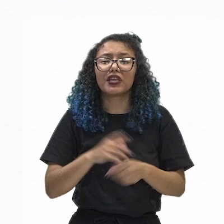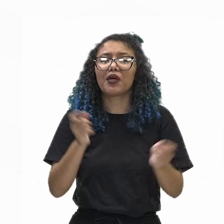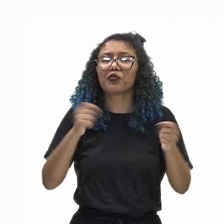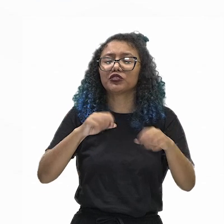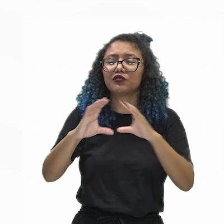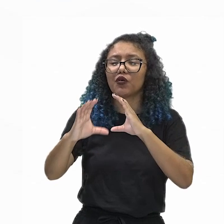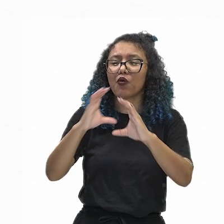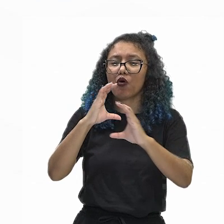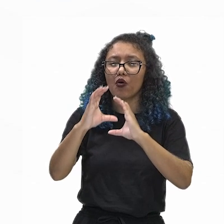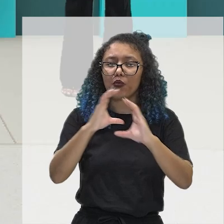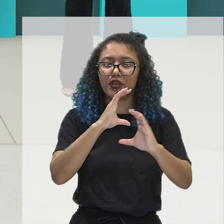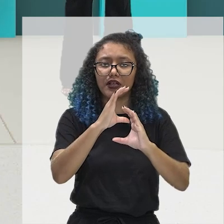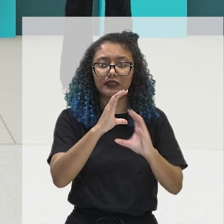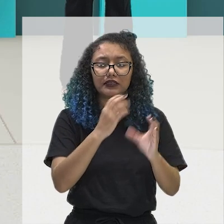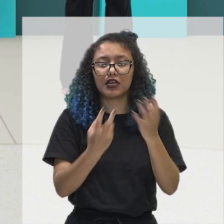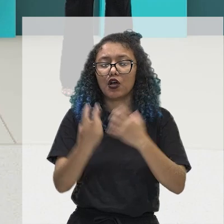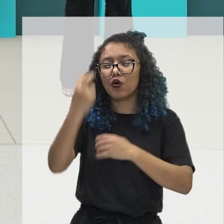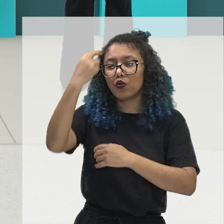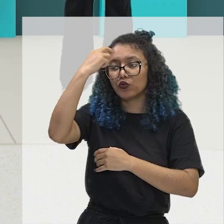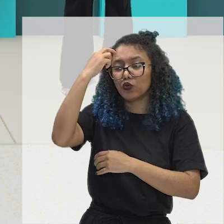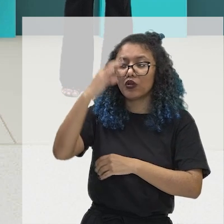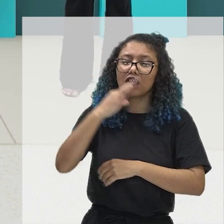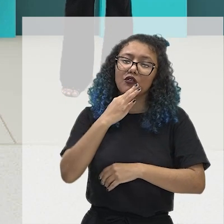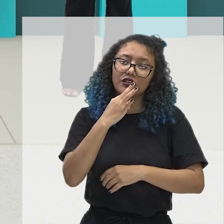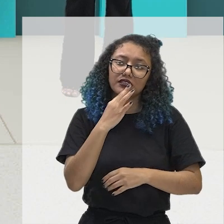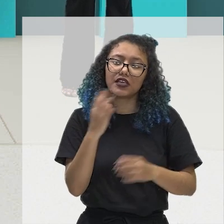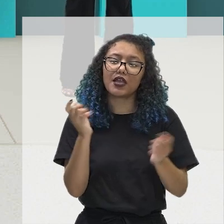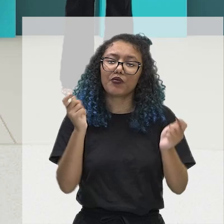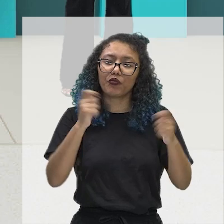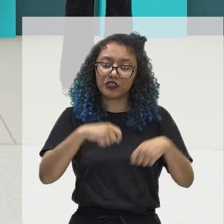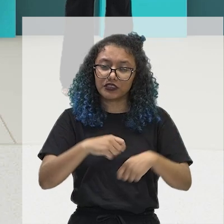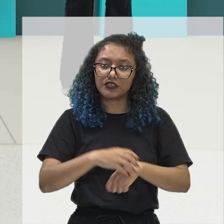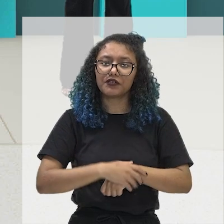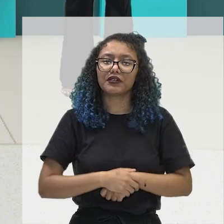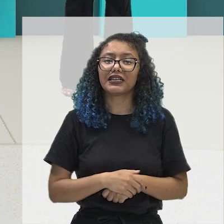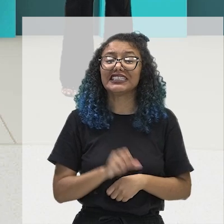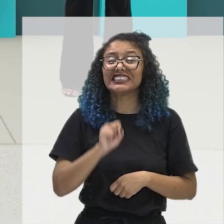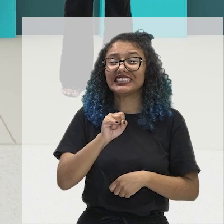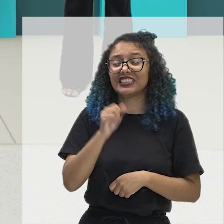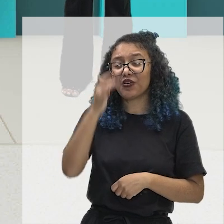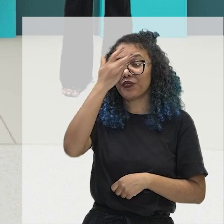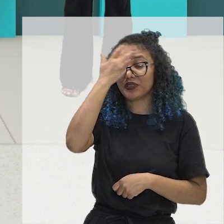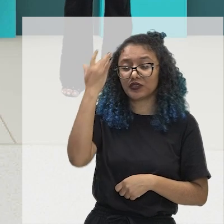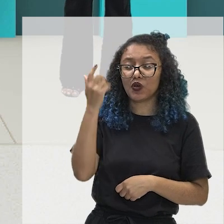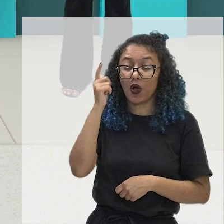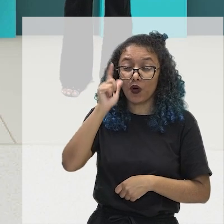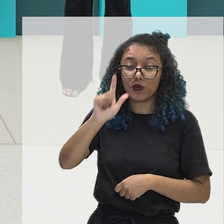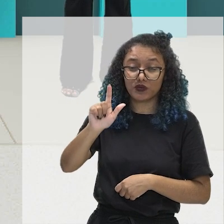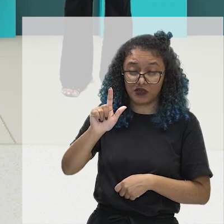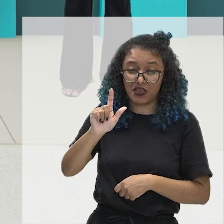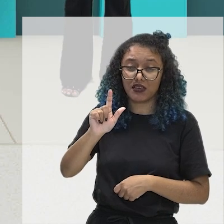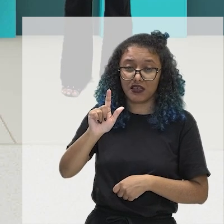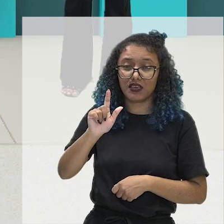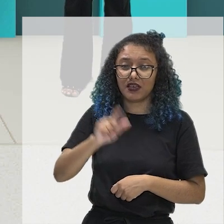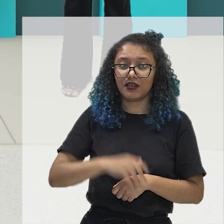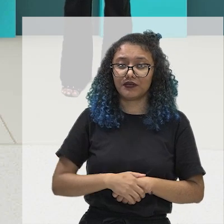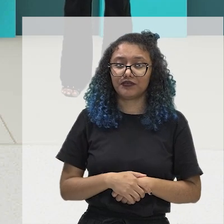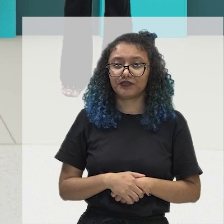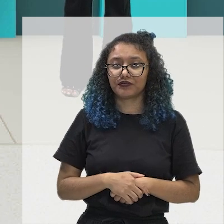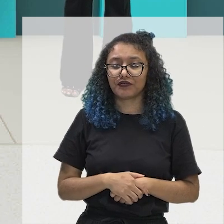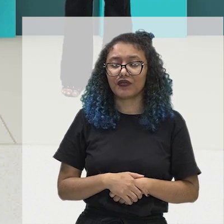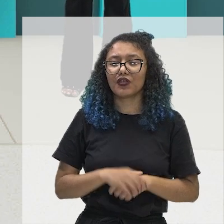acesso à comunicação, acesso à cultura, e quando a pessoa consegue aí ter acesso